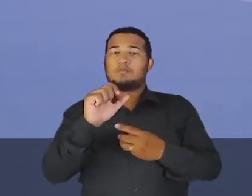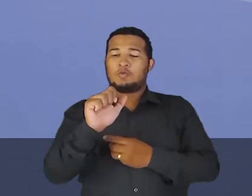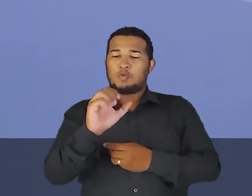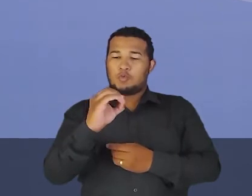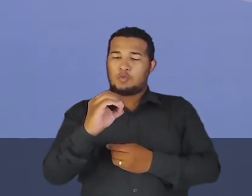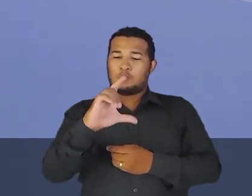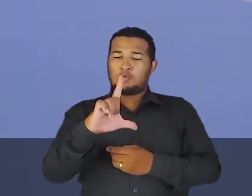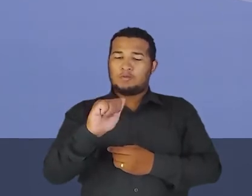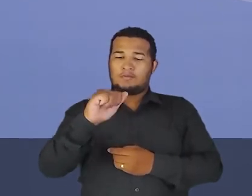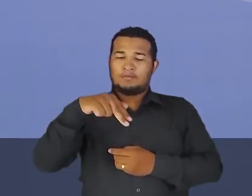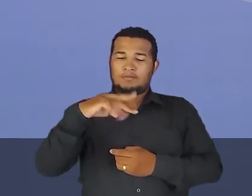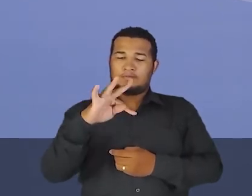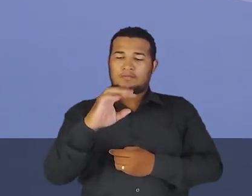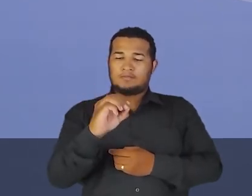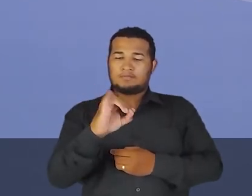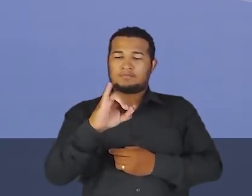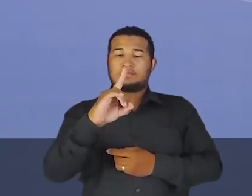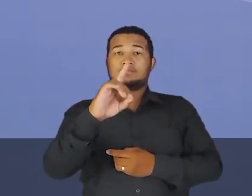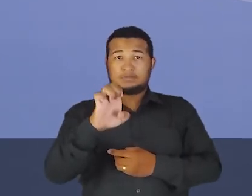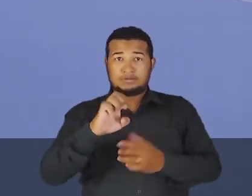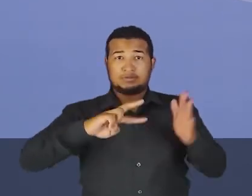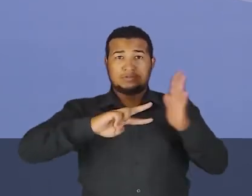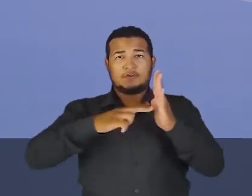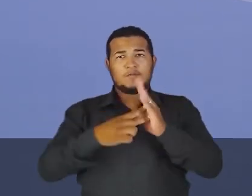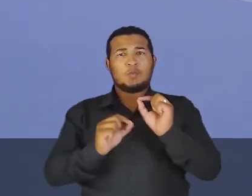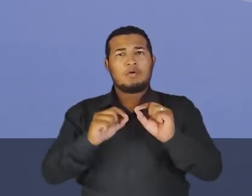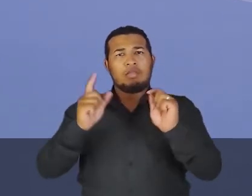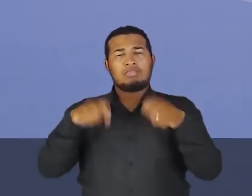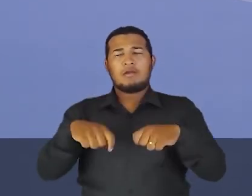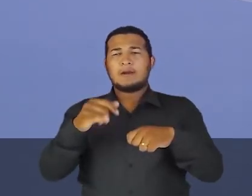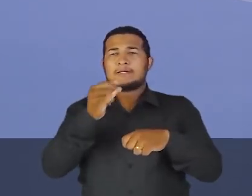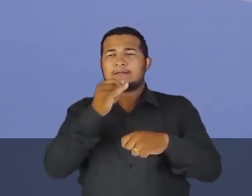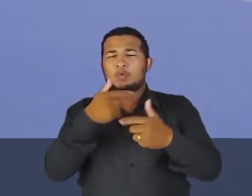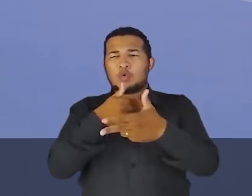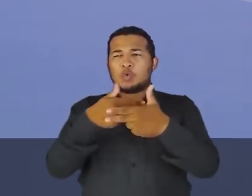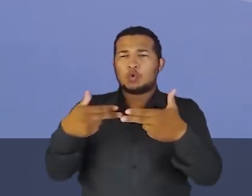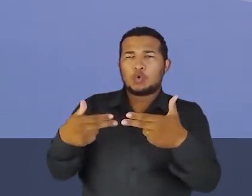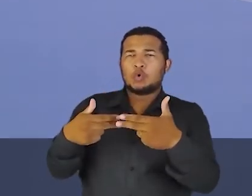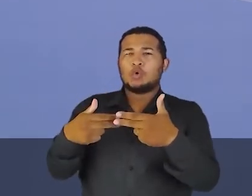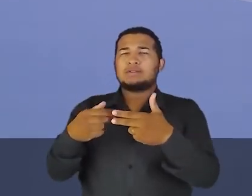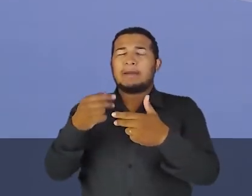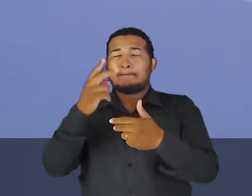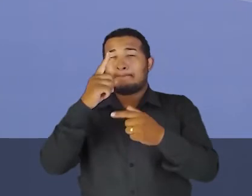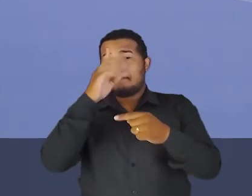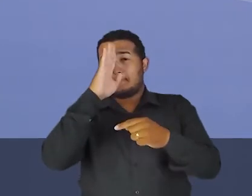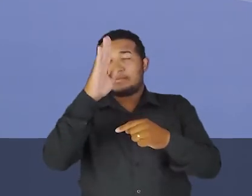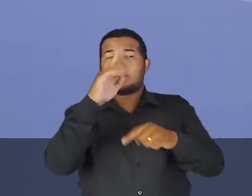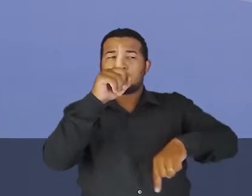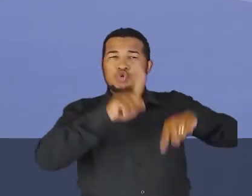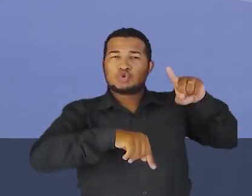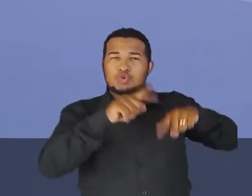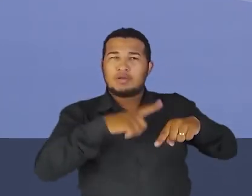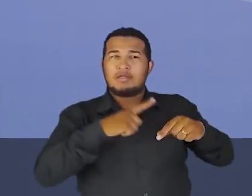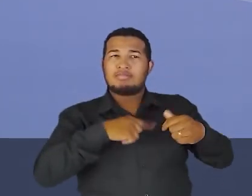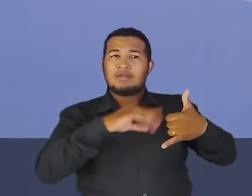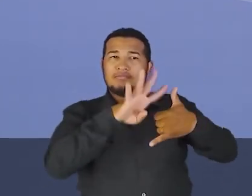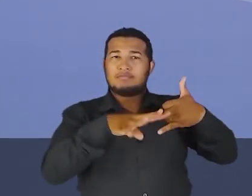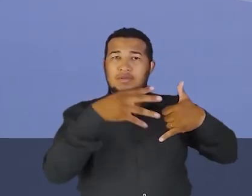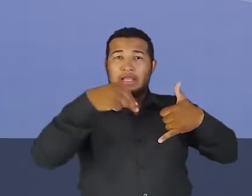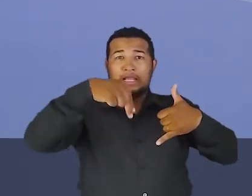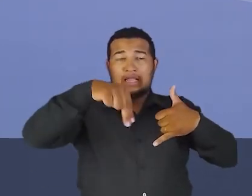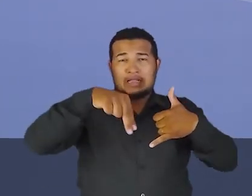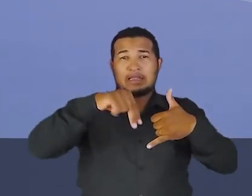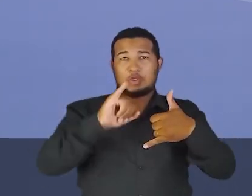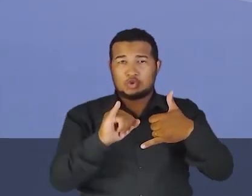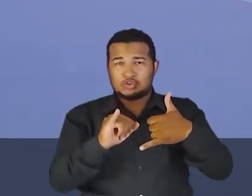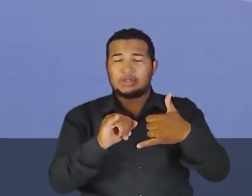alantoide, que é uma estrutura que serve para armazenamento de excretas, ou seja, principalmente aquelas substâncias nitrogenadas, ricas em